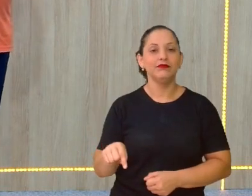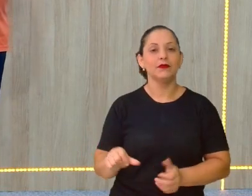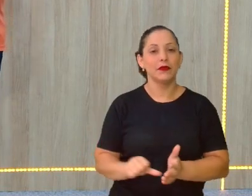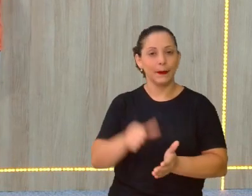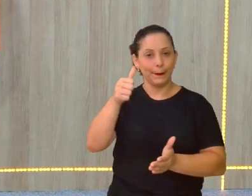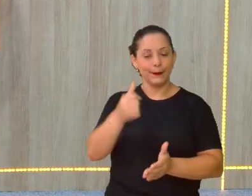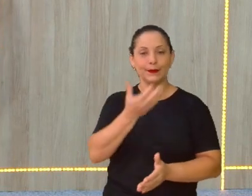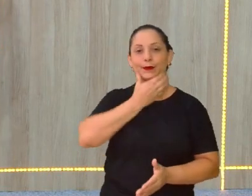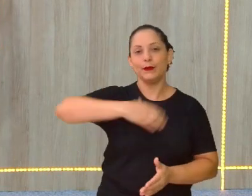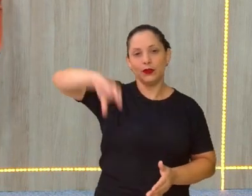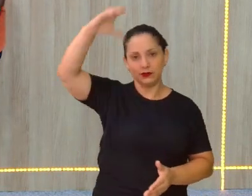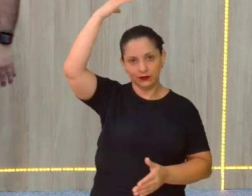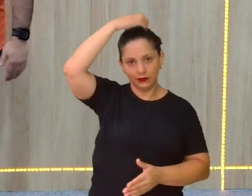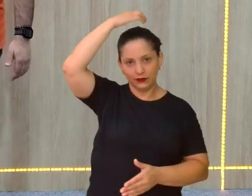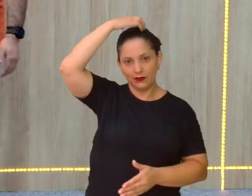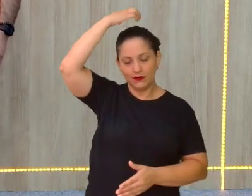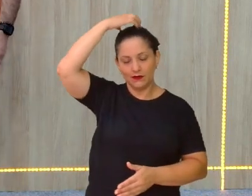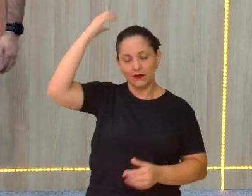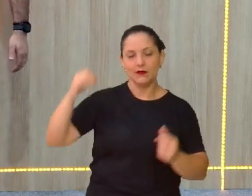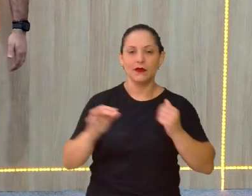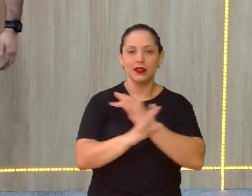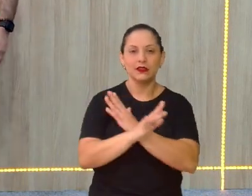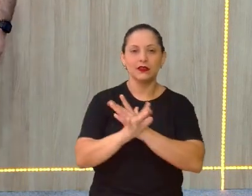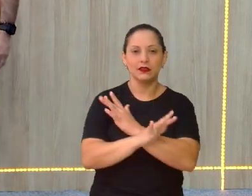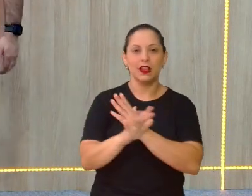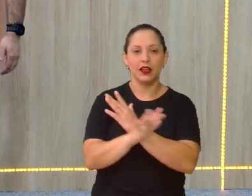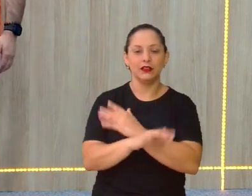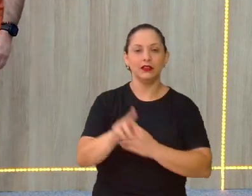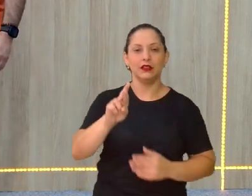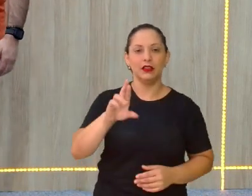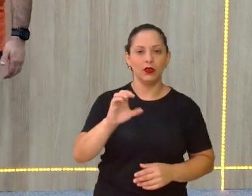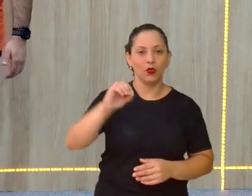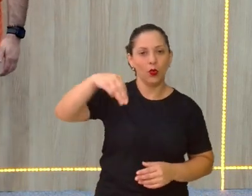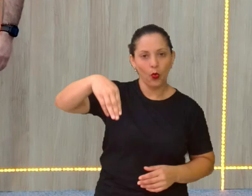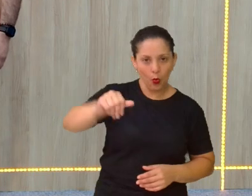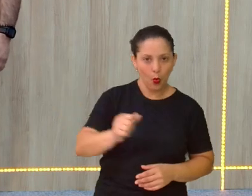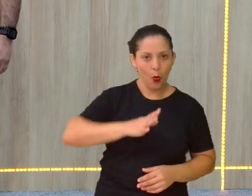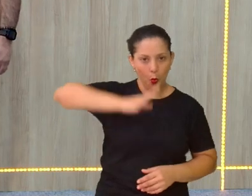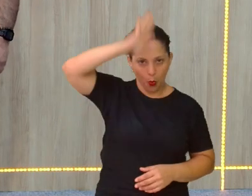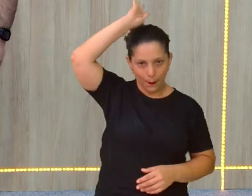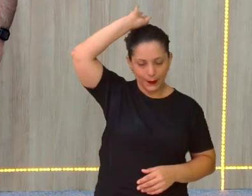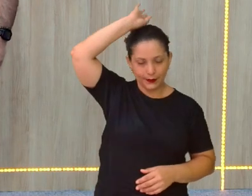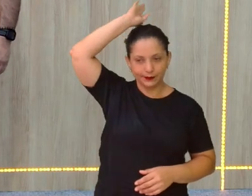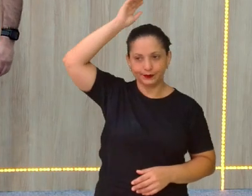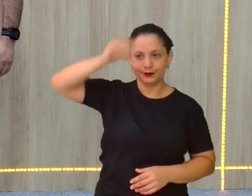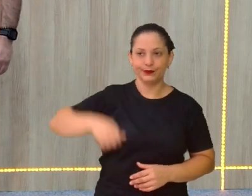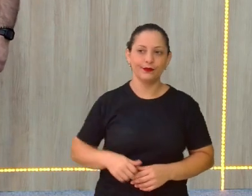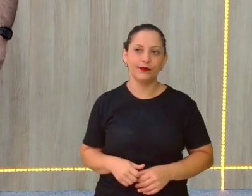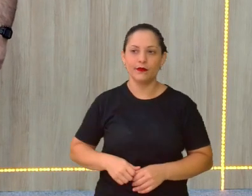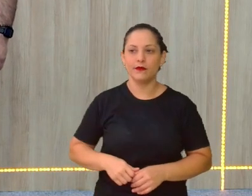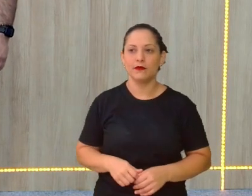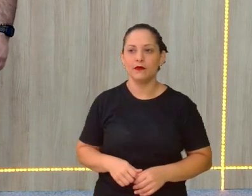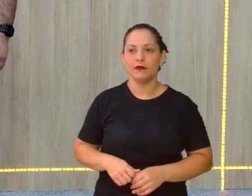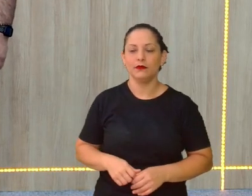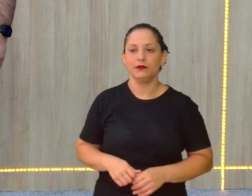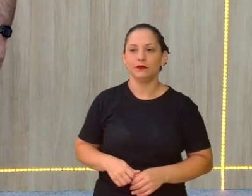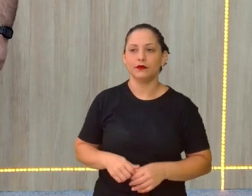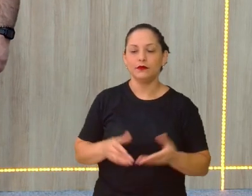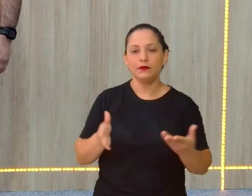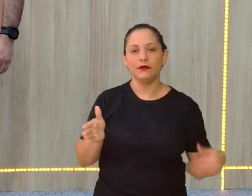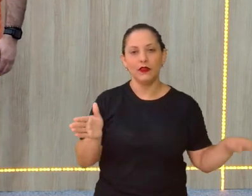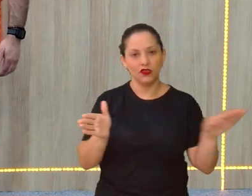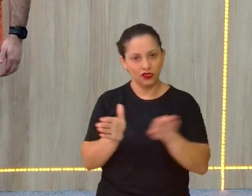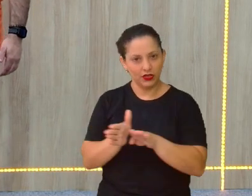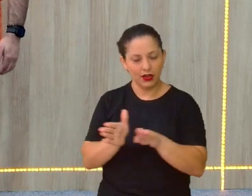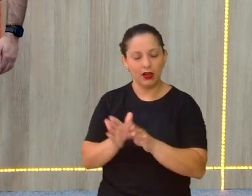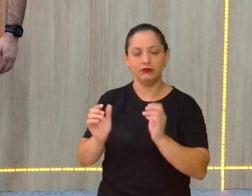cidade de Roma, né? Então, nesse sentido, aqui, ó, eles retornam à cidade natal de